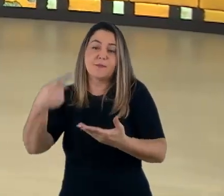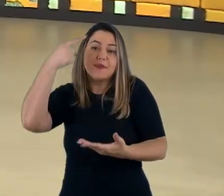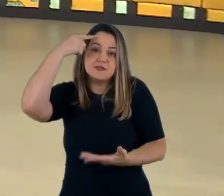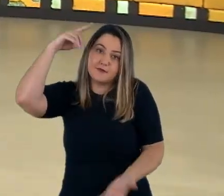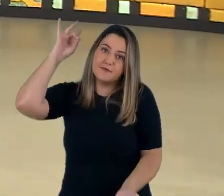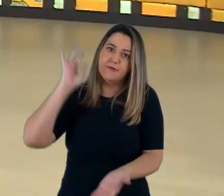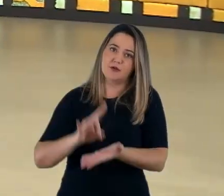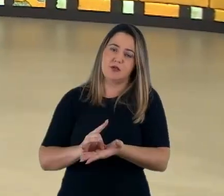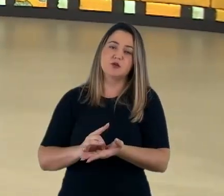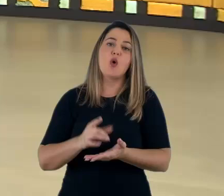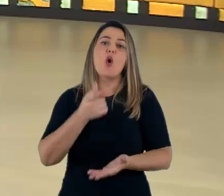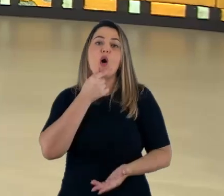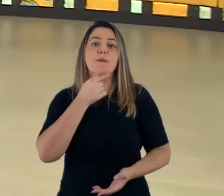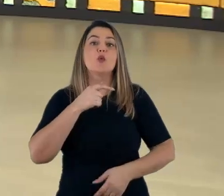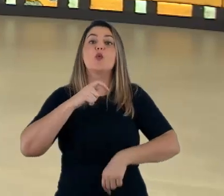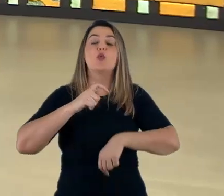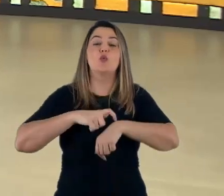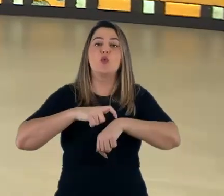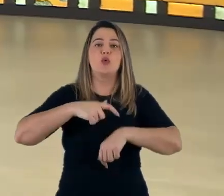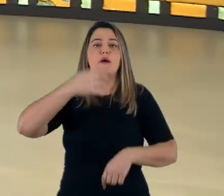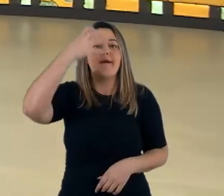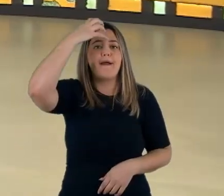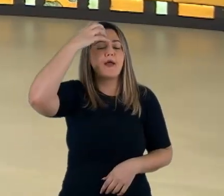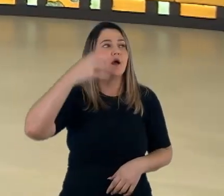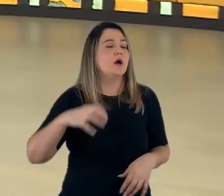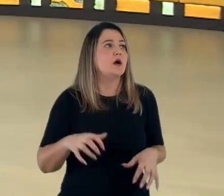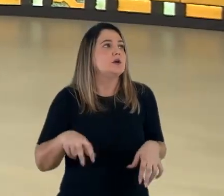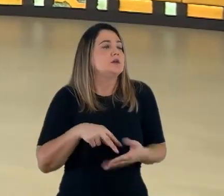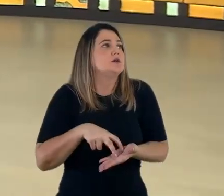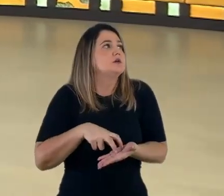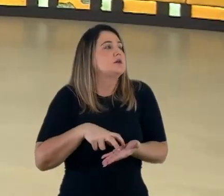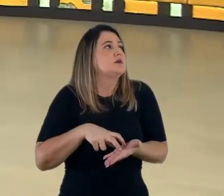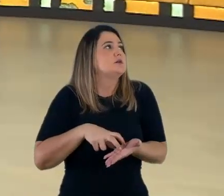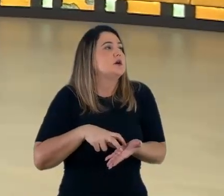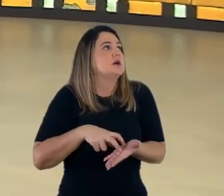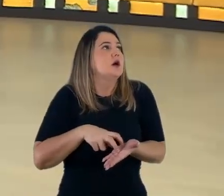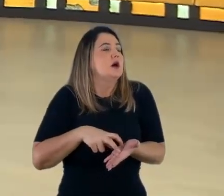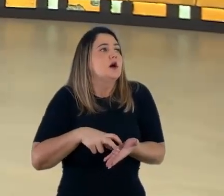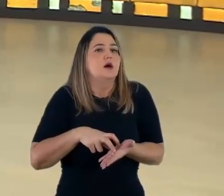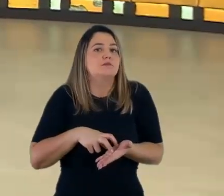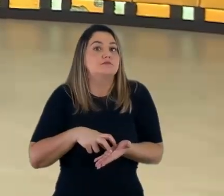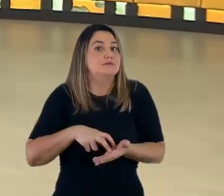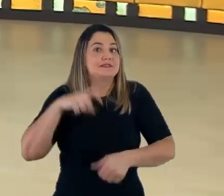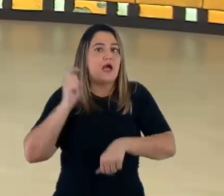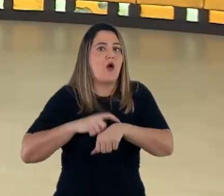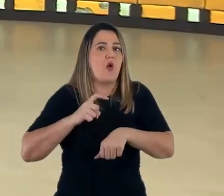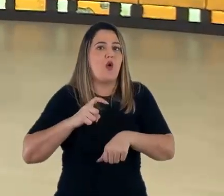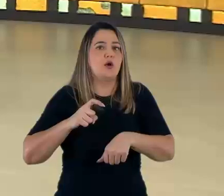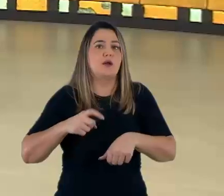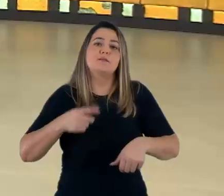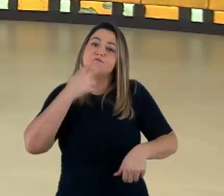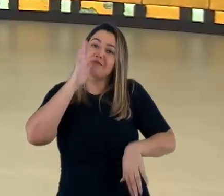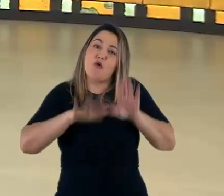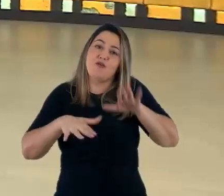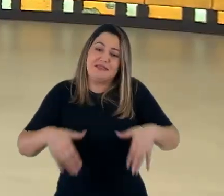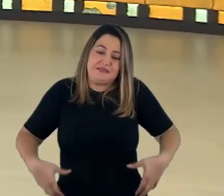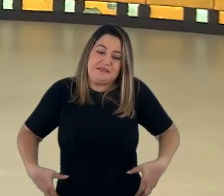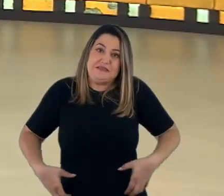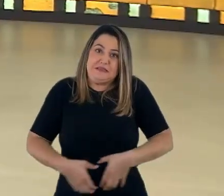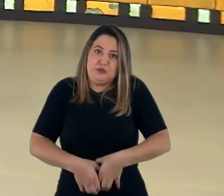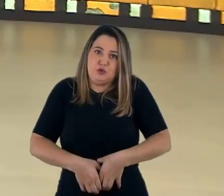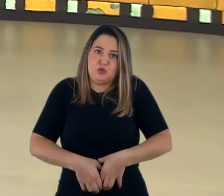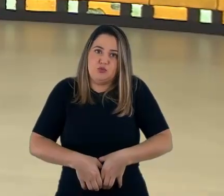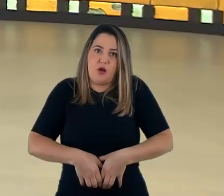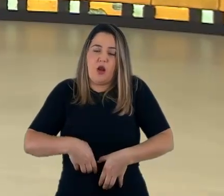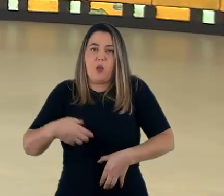onde o rei começou a tremer os quadris e uma um cinto talvez acabou caindo